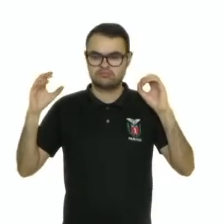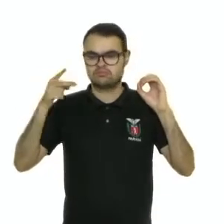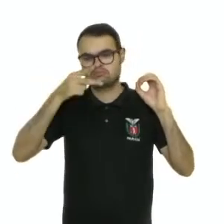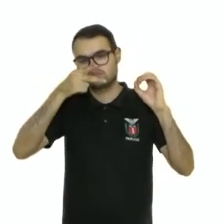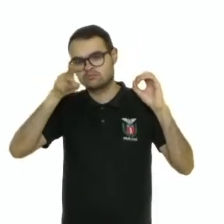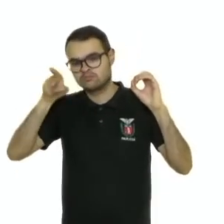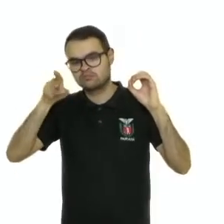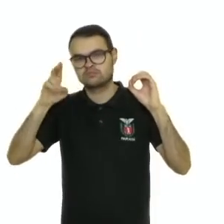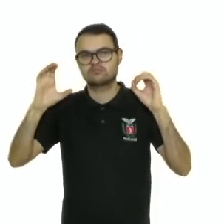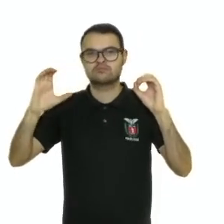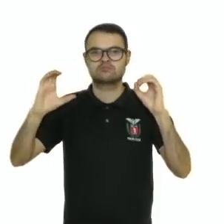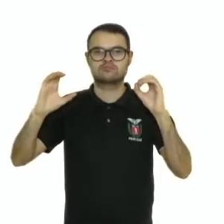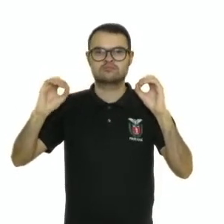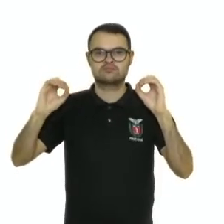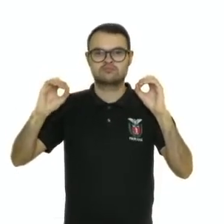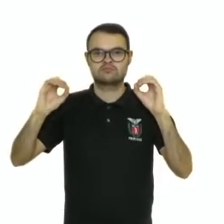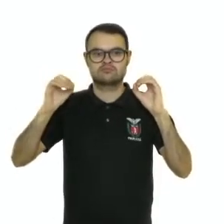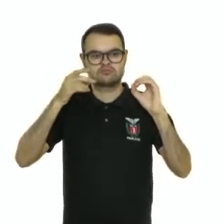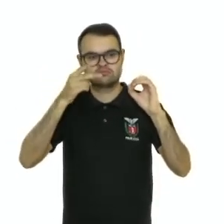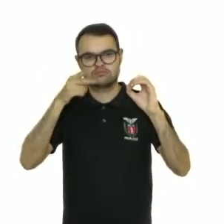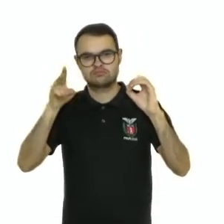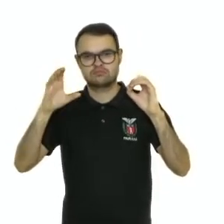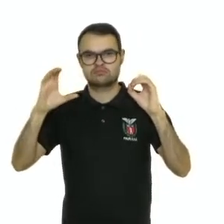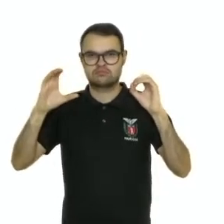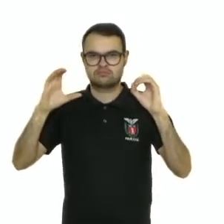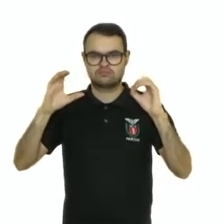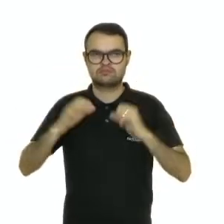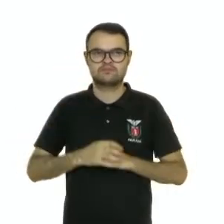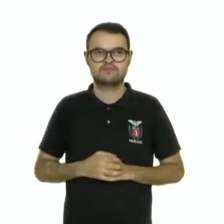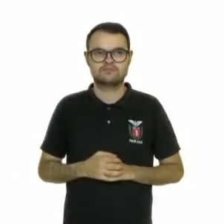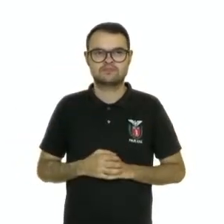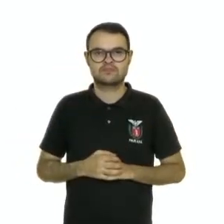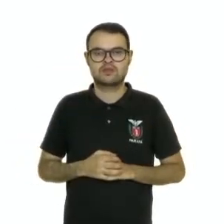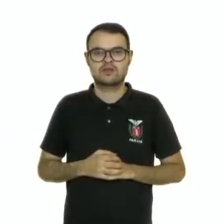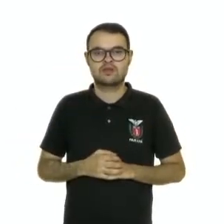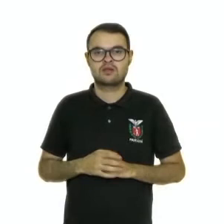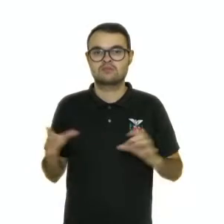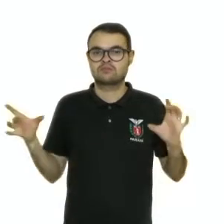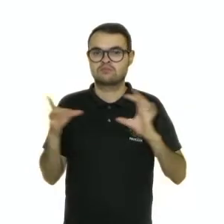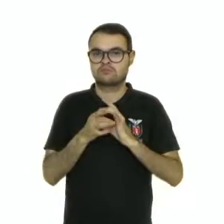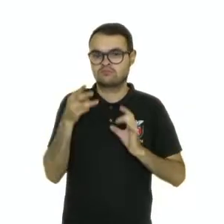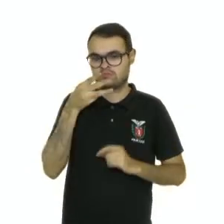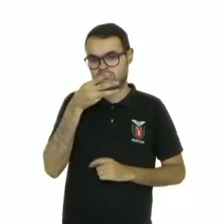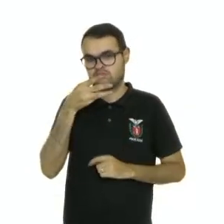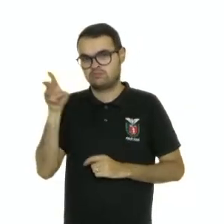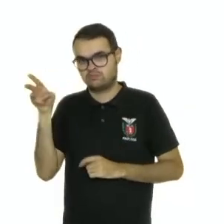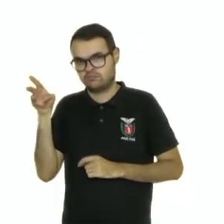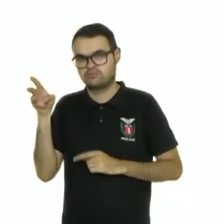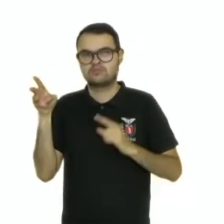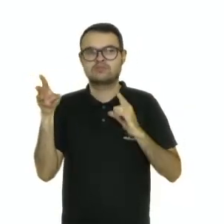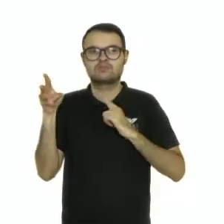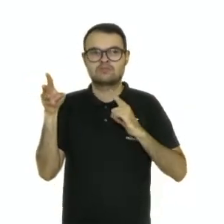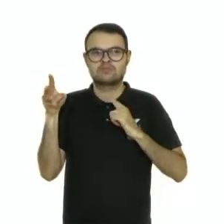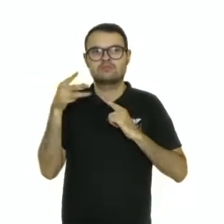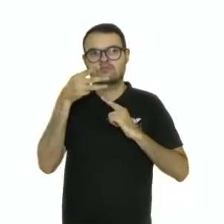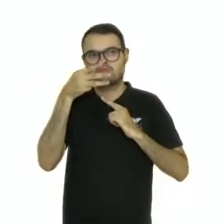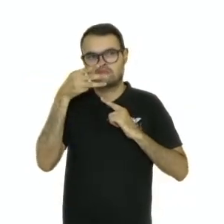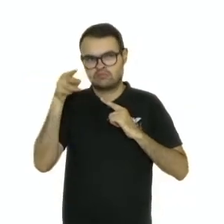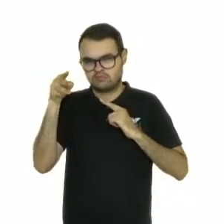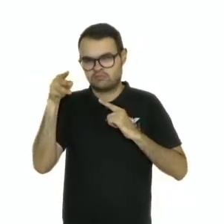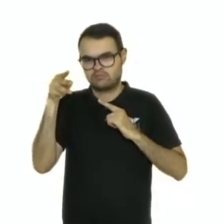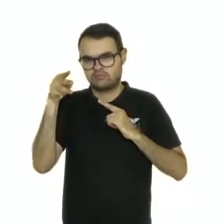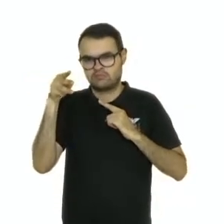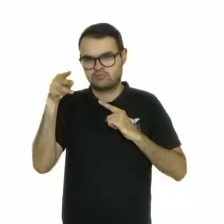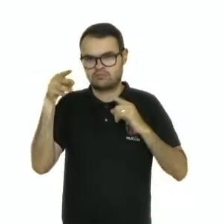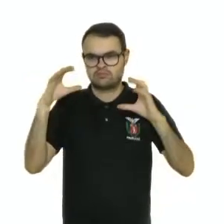tracinhos, ligação utilizando as bolinhas. Ligação tripla entre 2 átomos de carbono, então a gente tem, né, 3